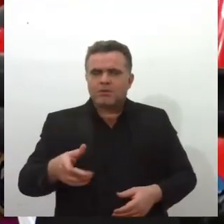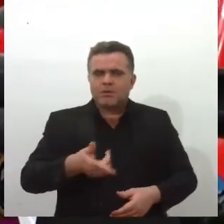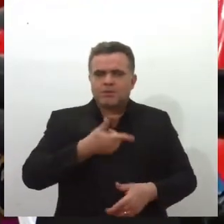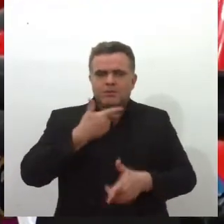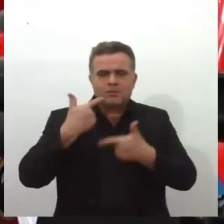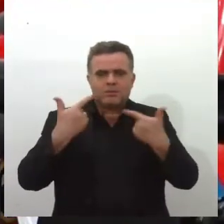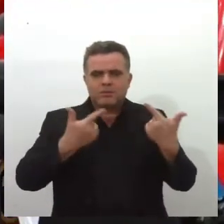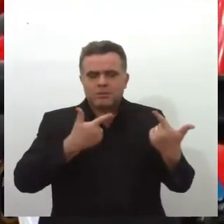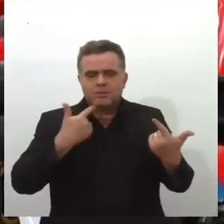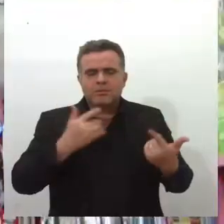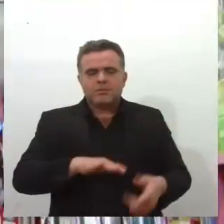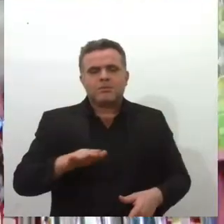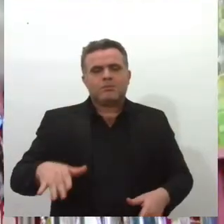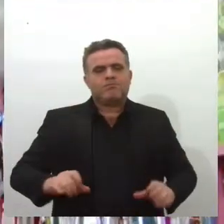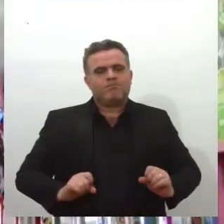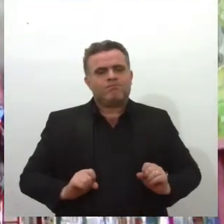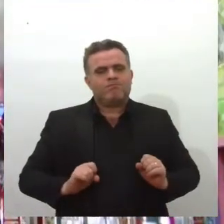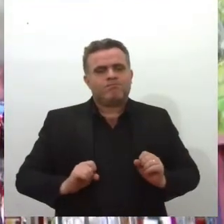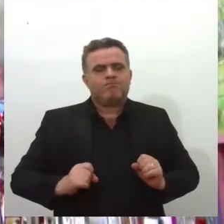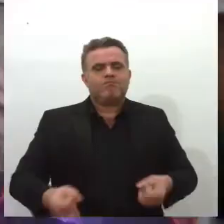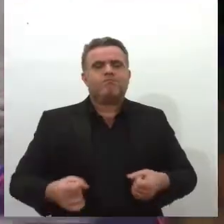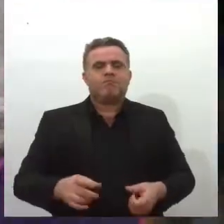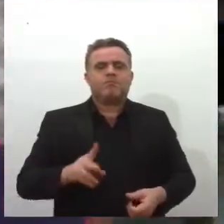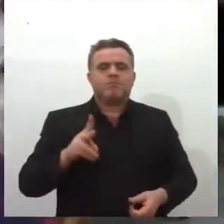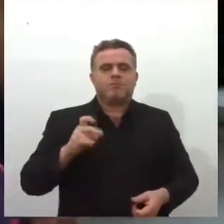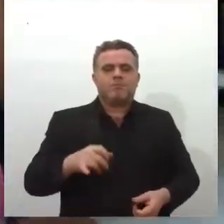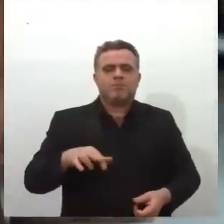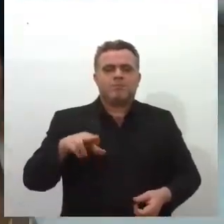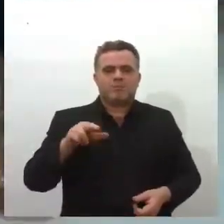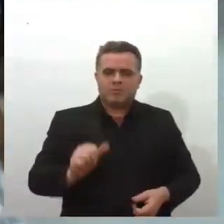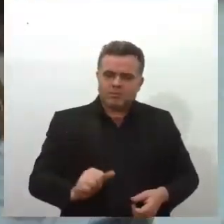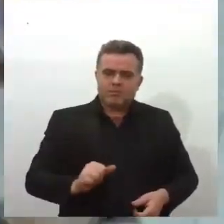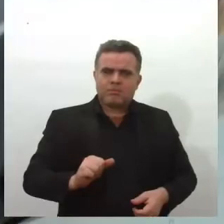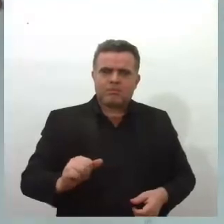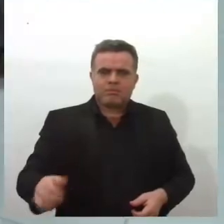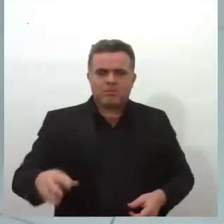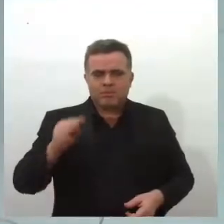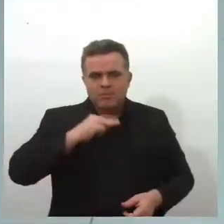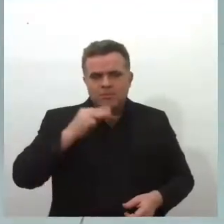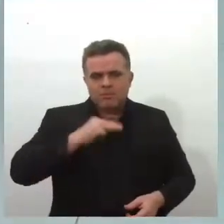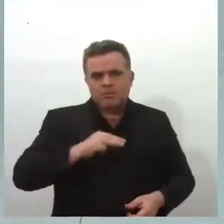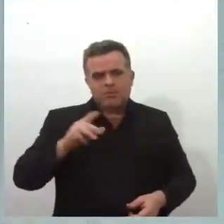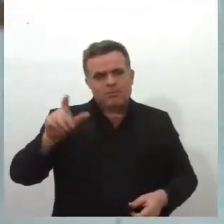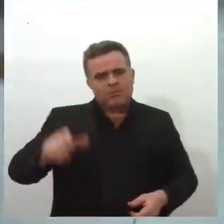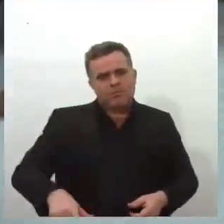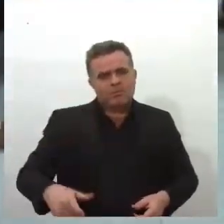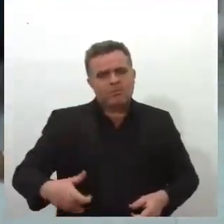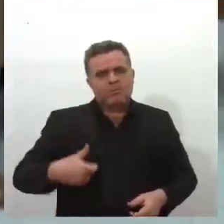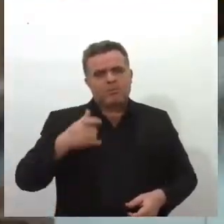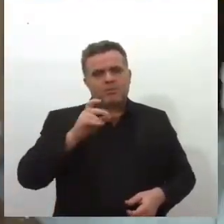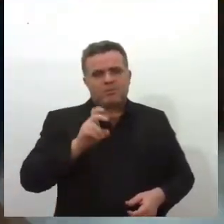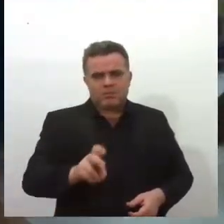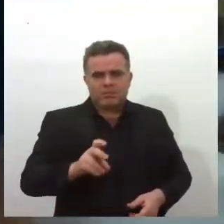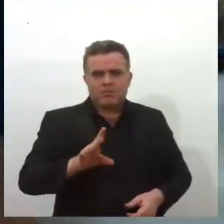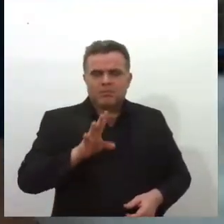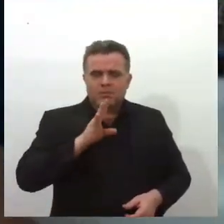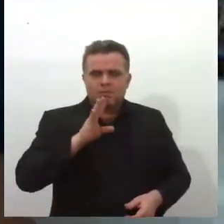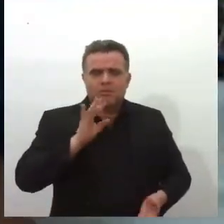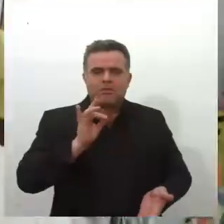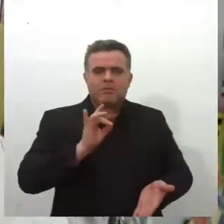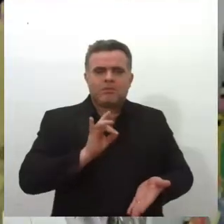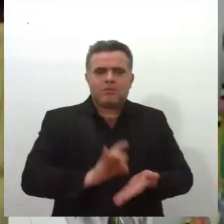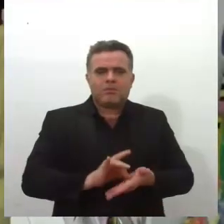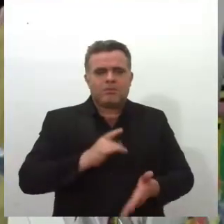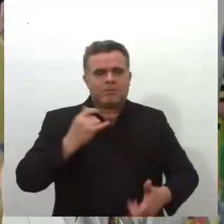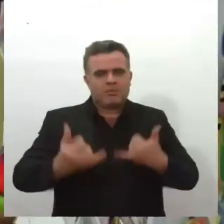vale todo o esforço. Dona Valquíria, mãe de Joaquim, de 5 anos, reconhece que para manter a magia do